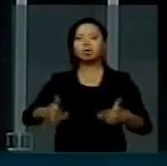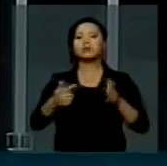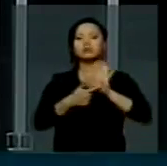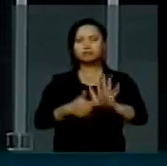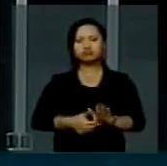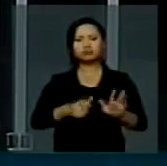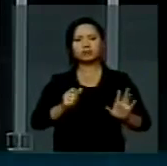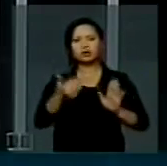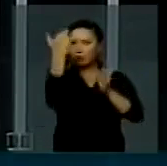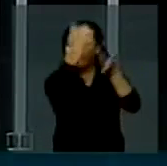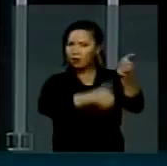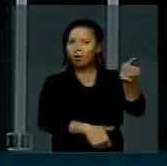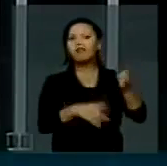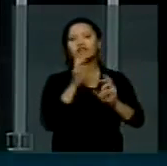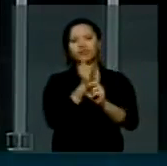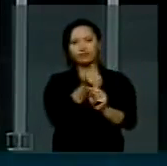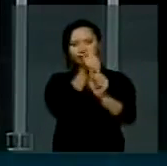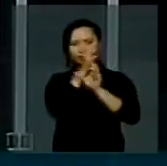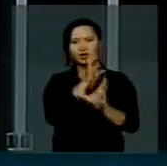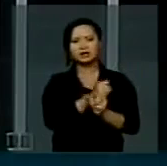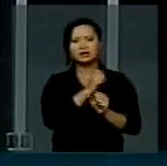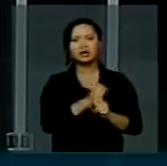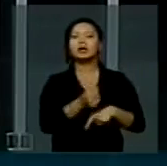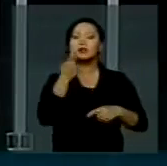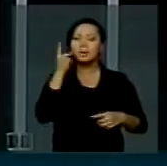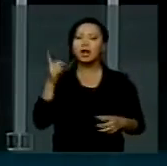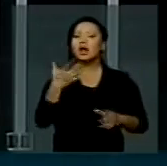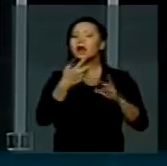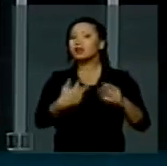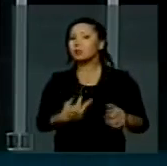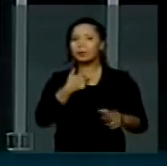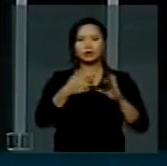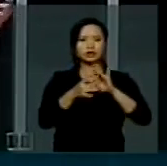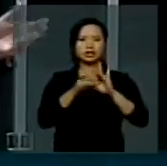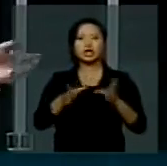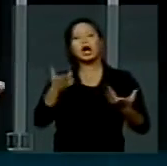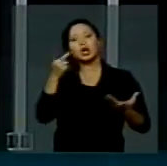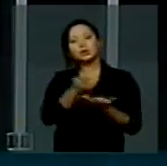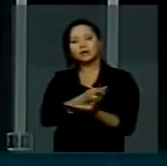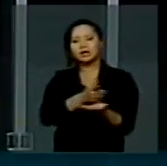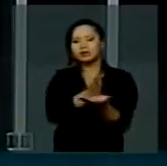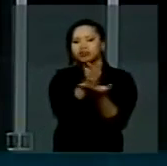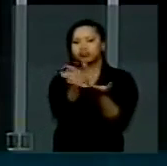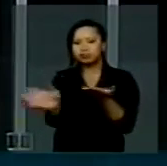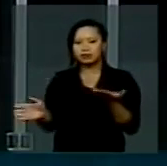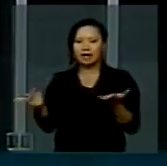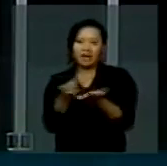da execução financeira, para que não dê margem a desvios de conduta tão